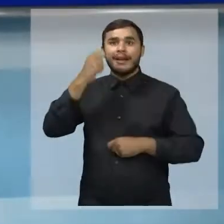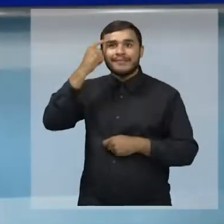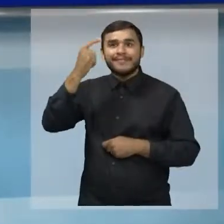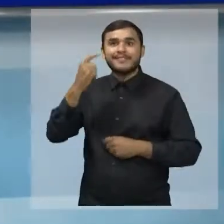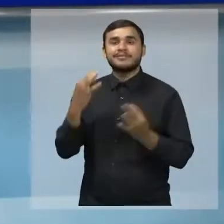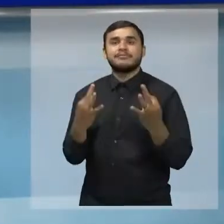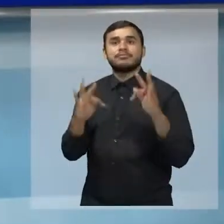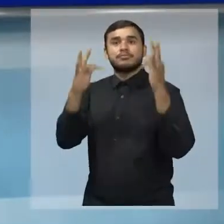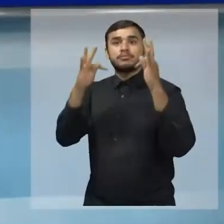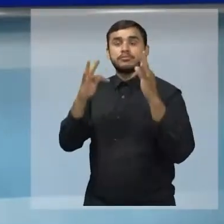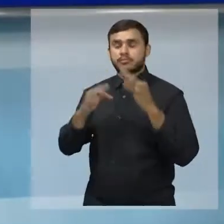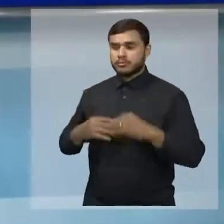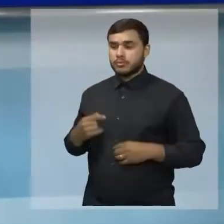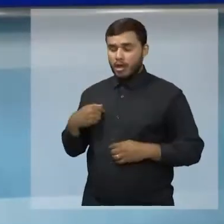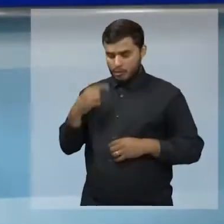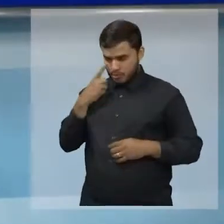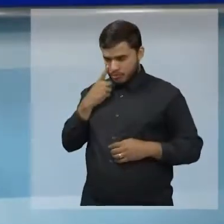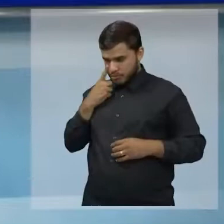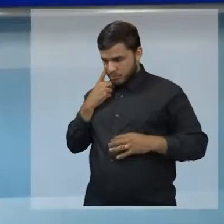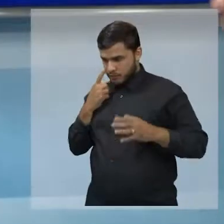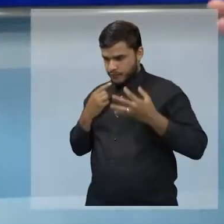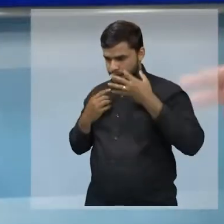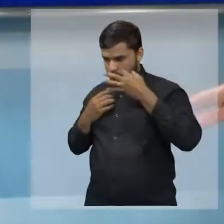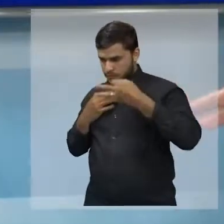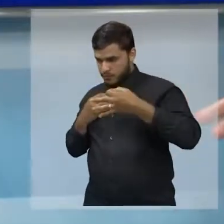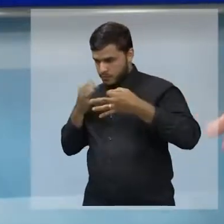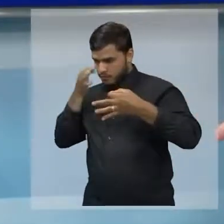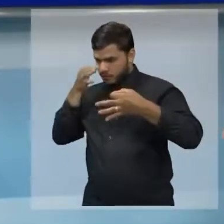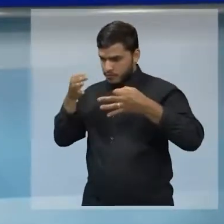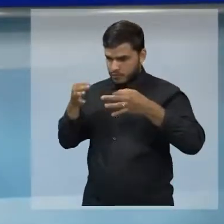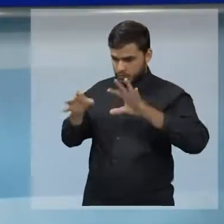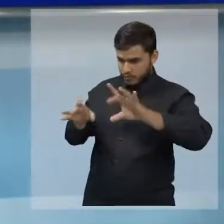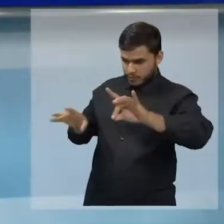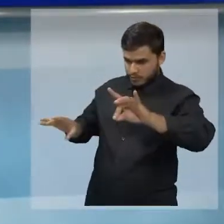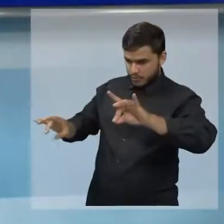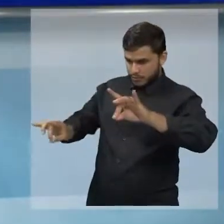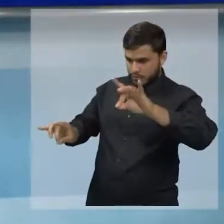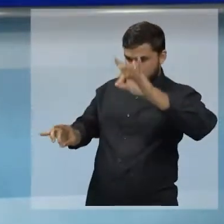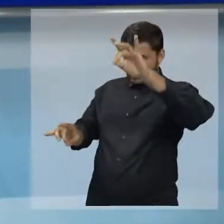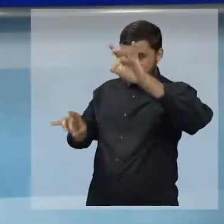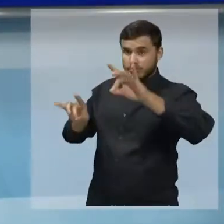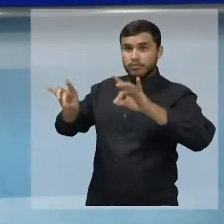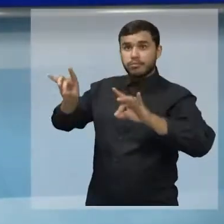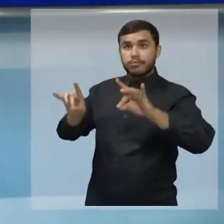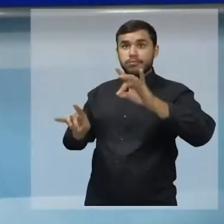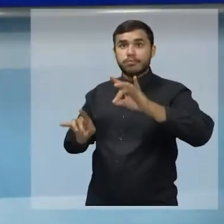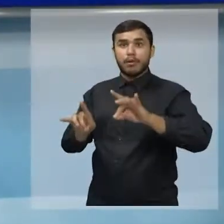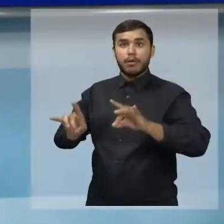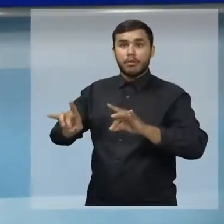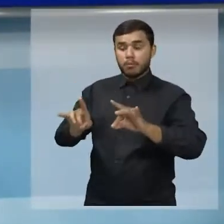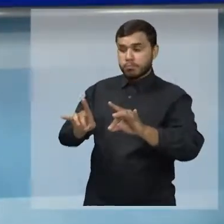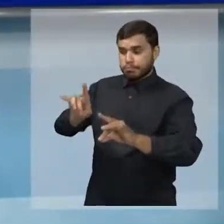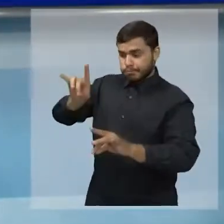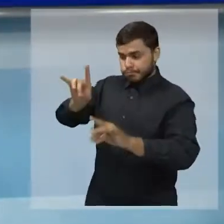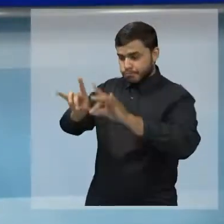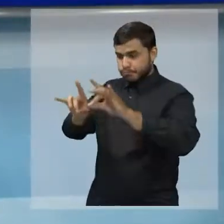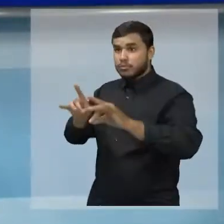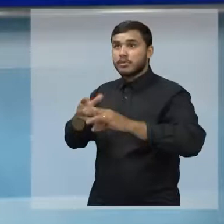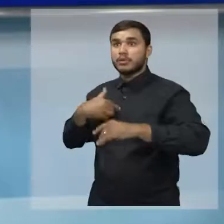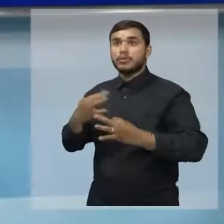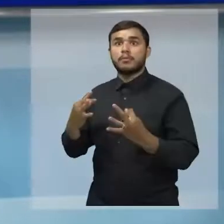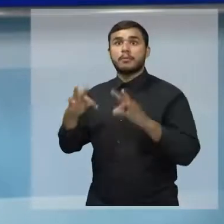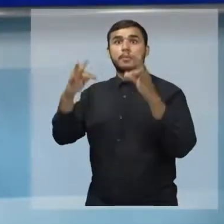comanda uma cirurgia aqui no Hospital Geral e vice-versa, se for o caso. Os tribunais, sobretudo os tribunais